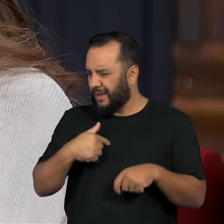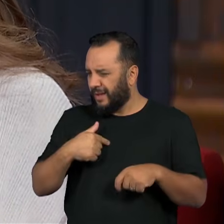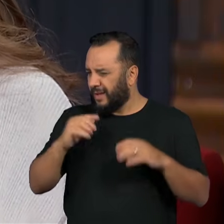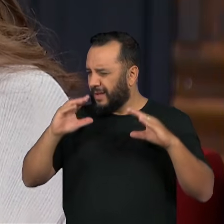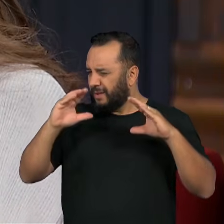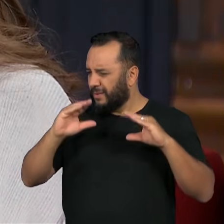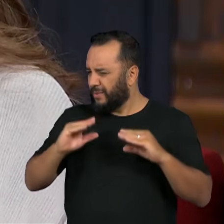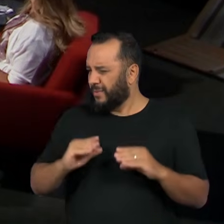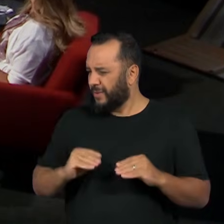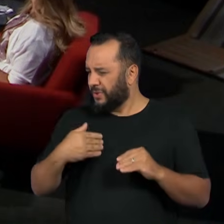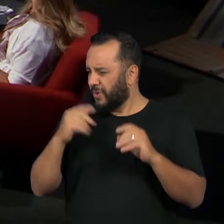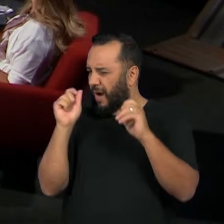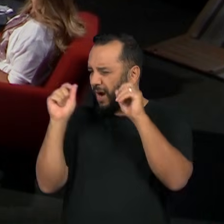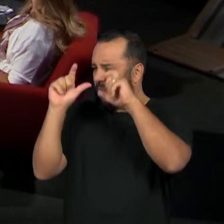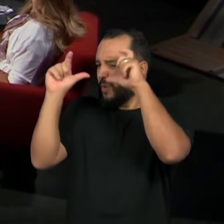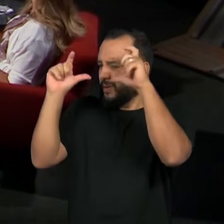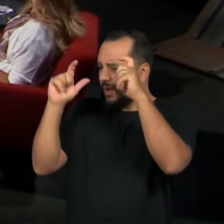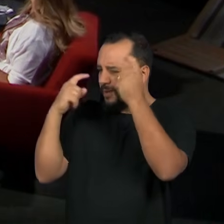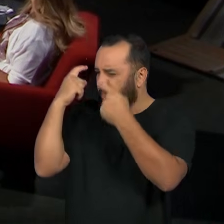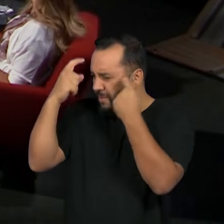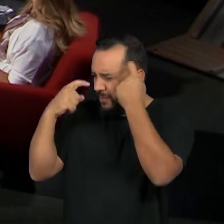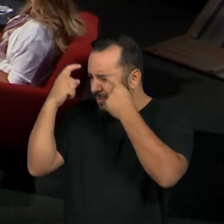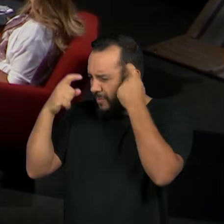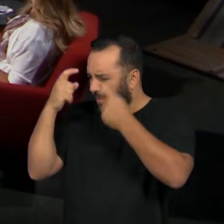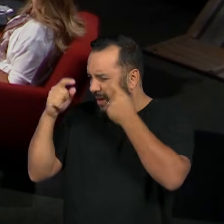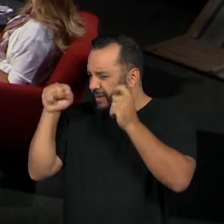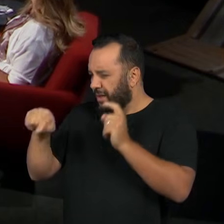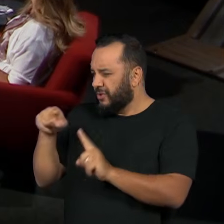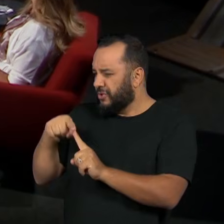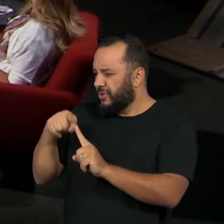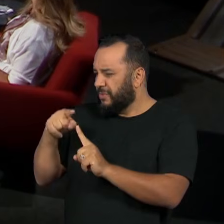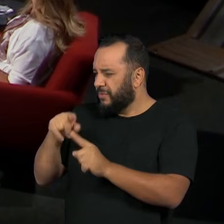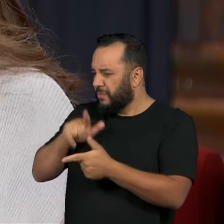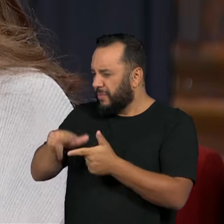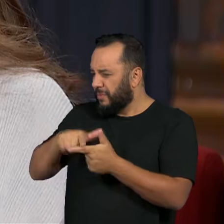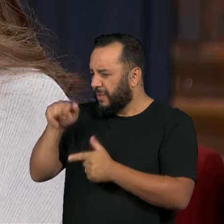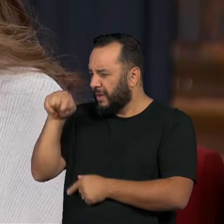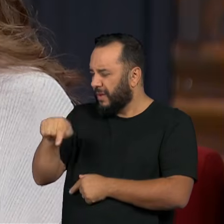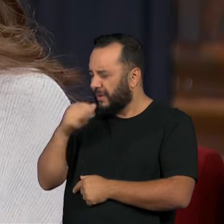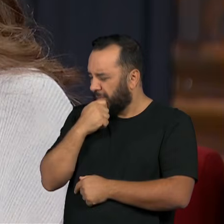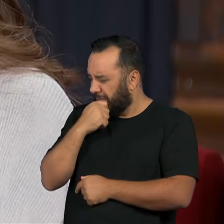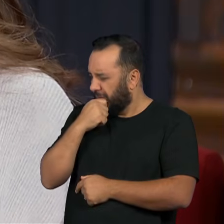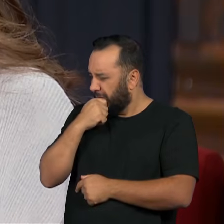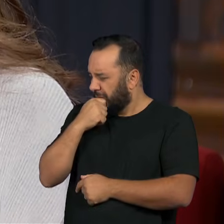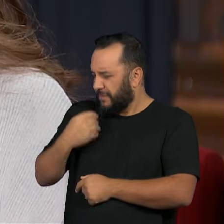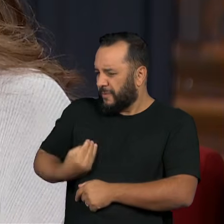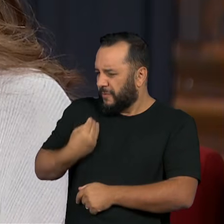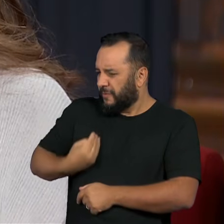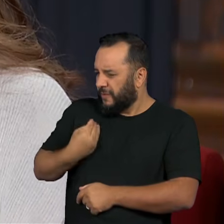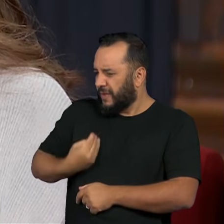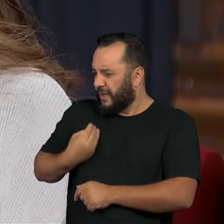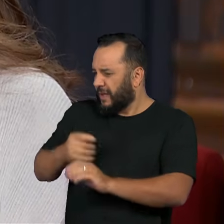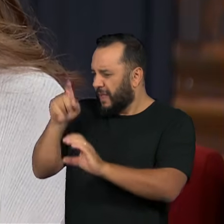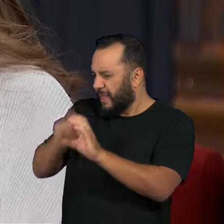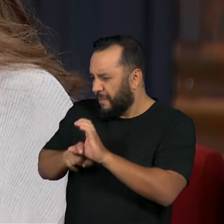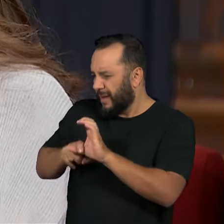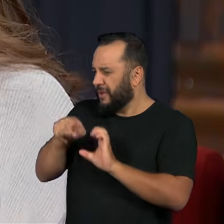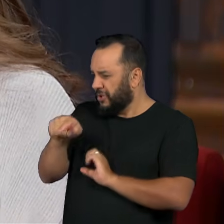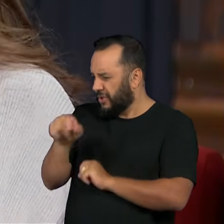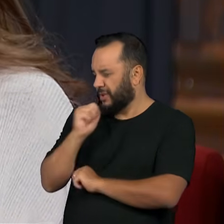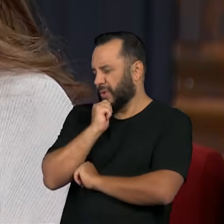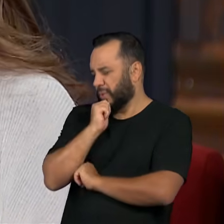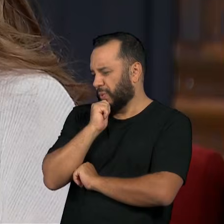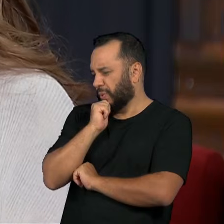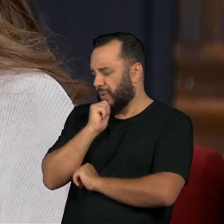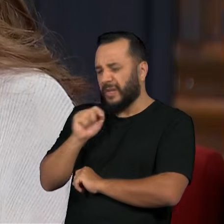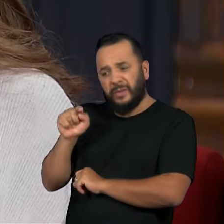noite acordada por causa desse tipo de problema? Né? Se a sua vida depende disso, ou você vai